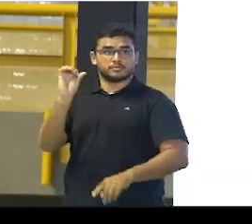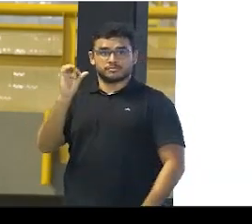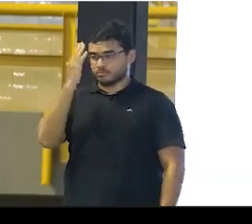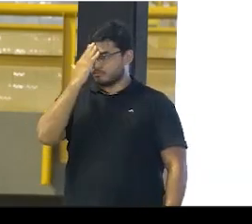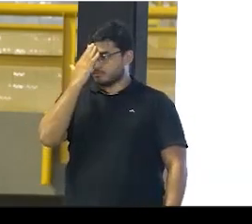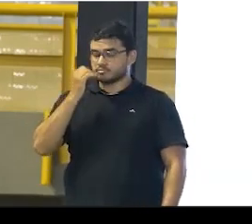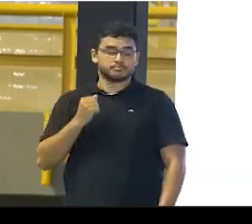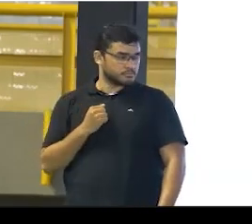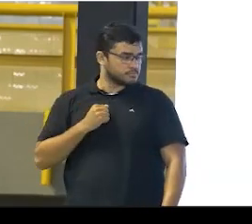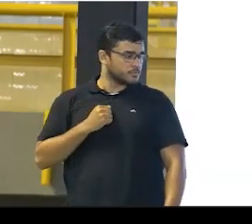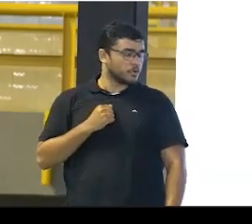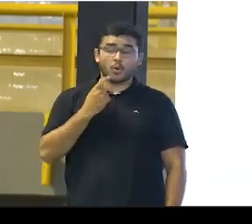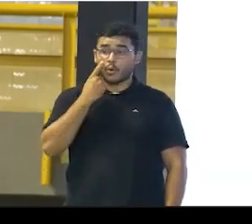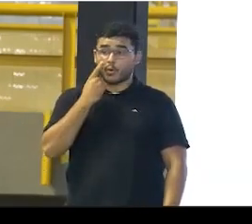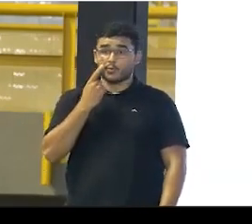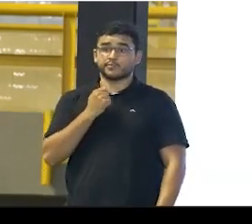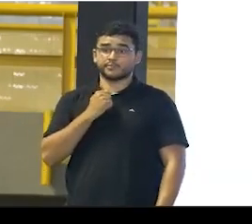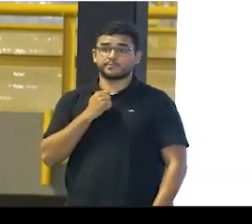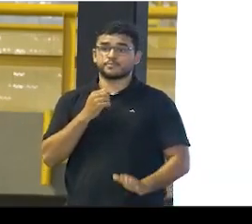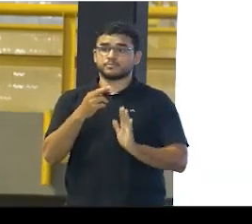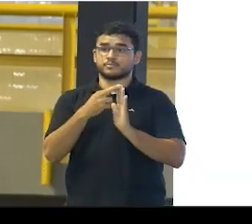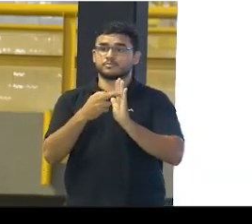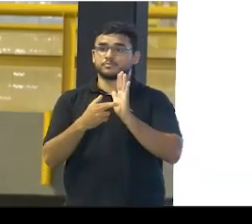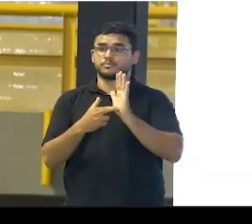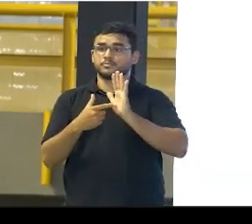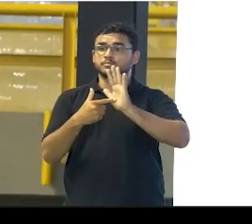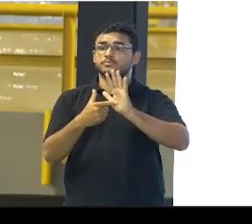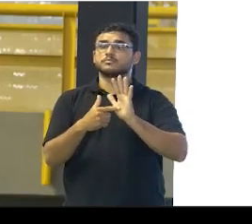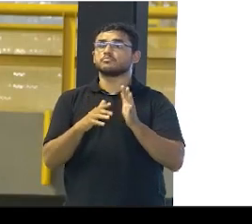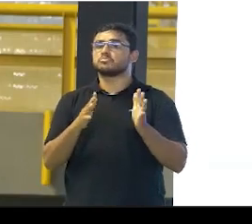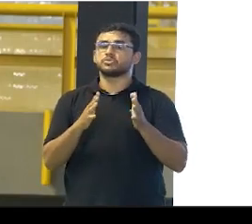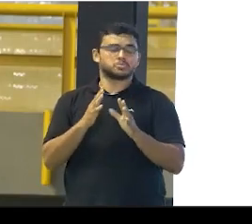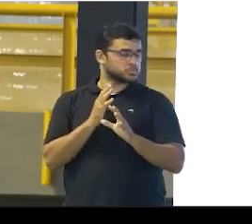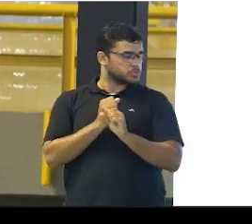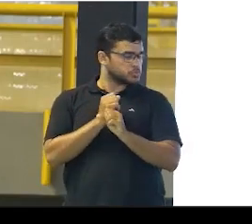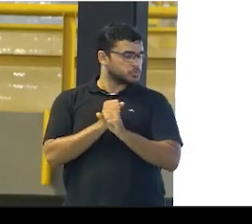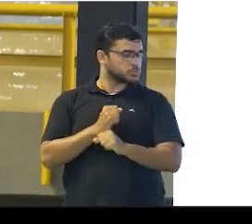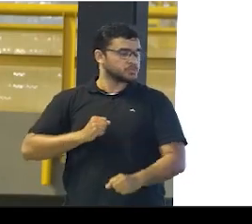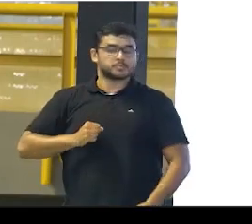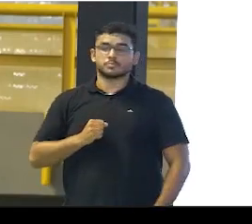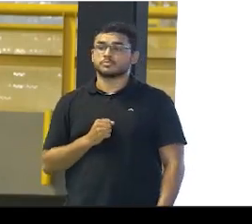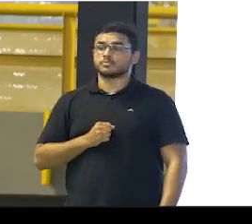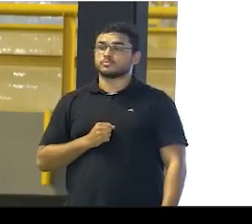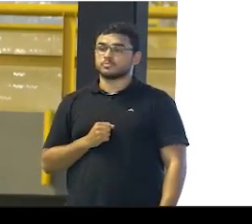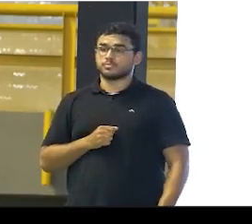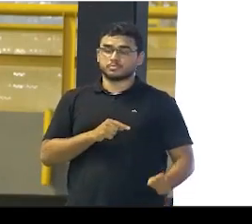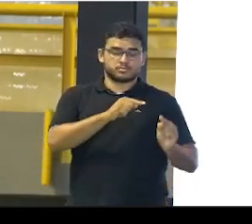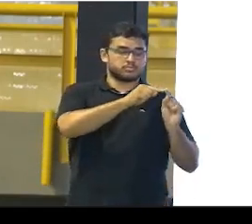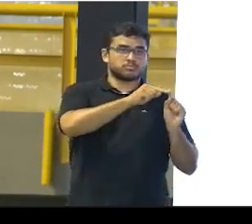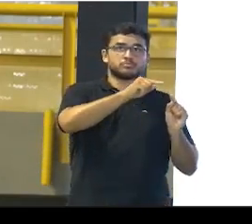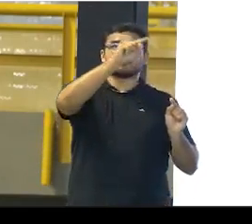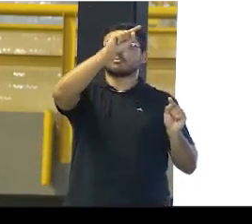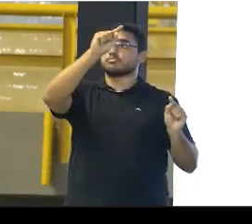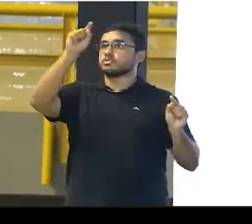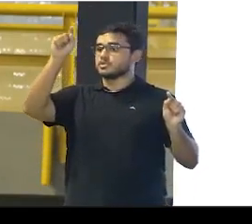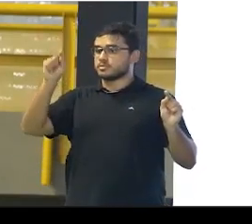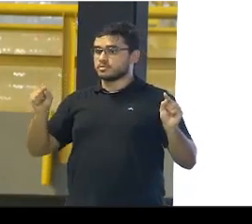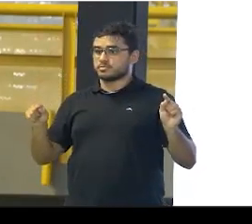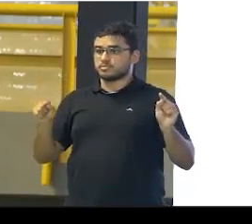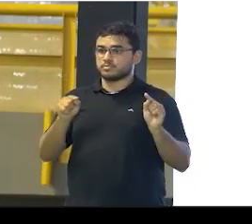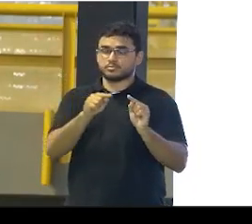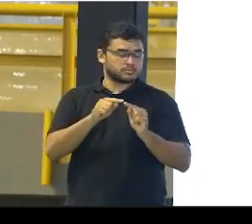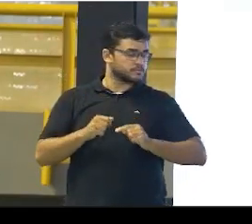pegar esses 800 centímetros e vou dividir por 20. De 20 em 20 cabe uma